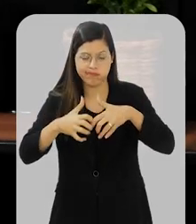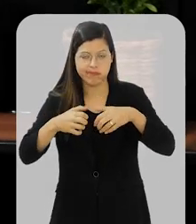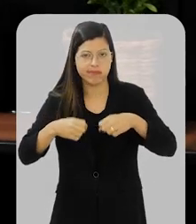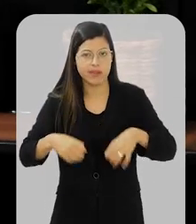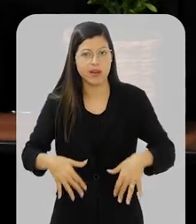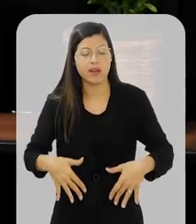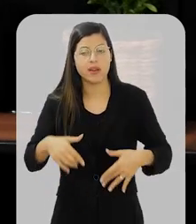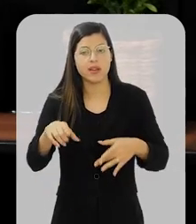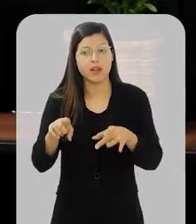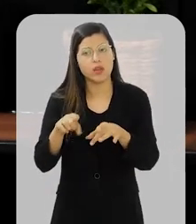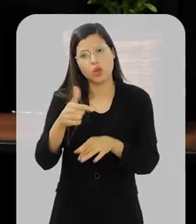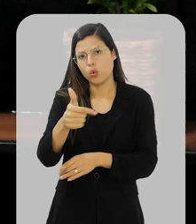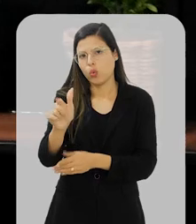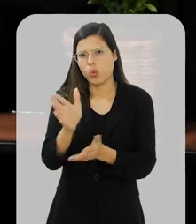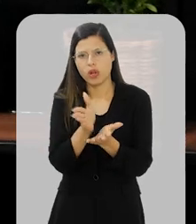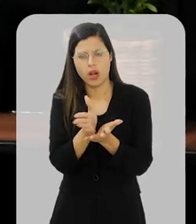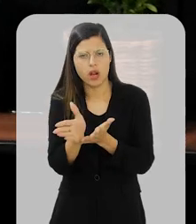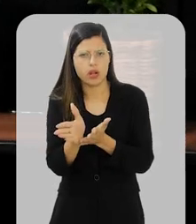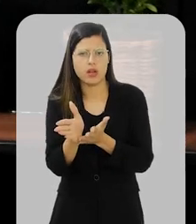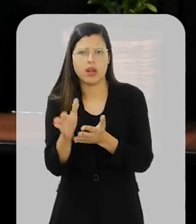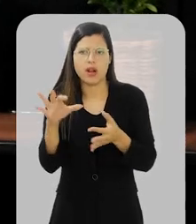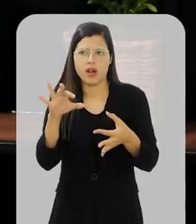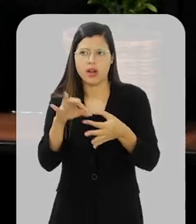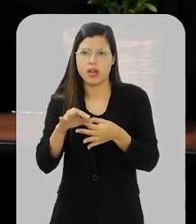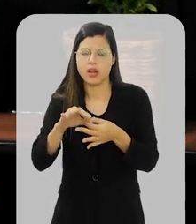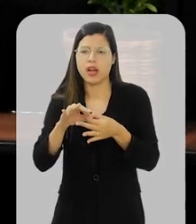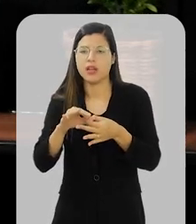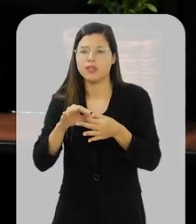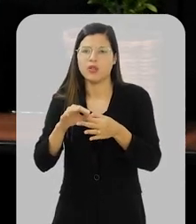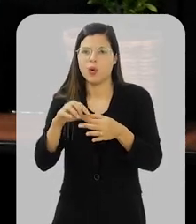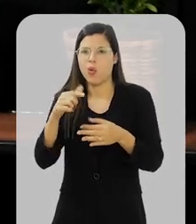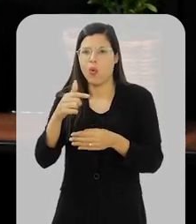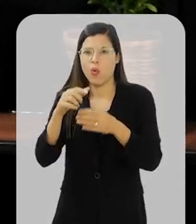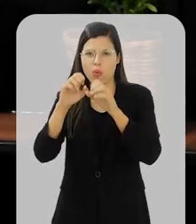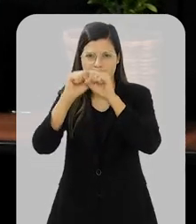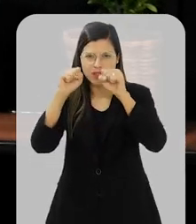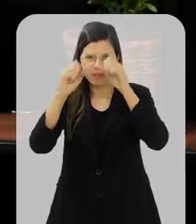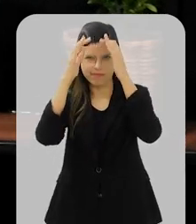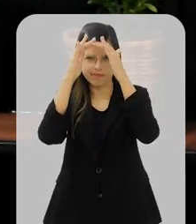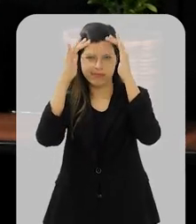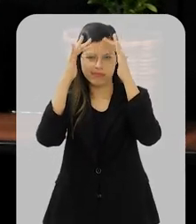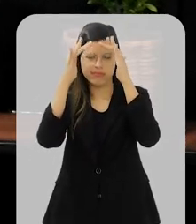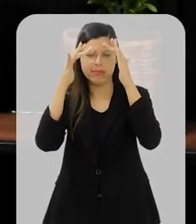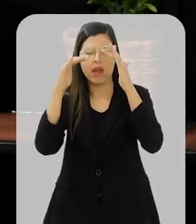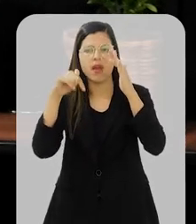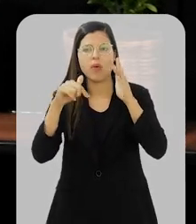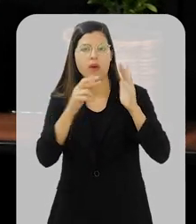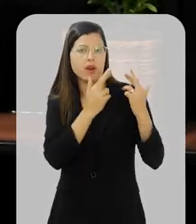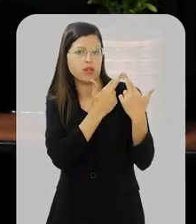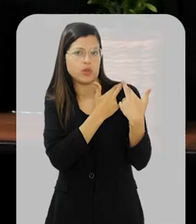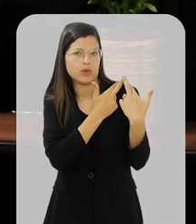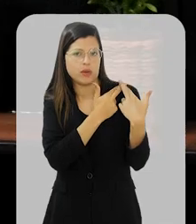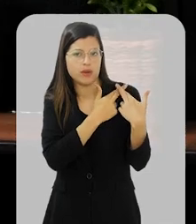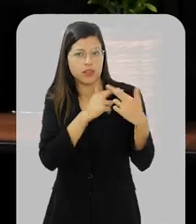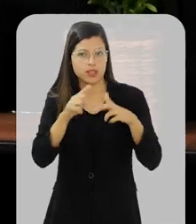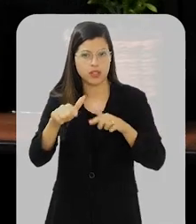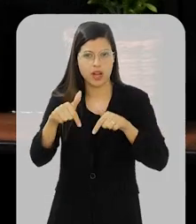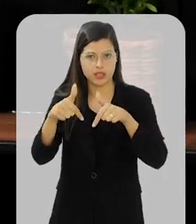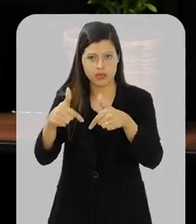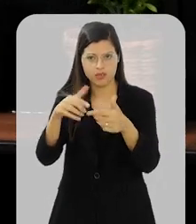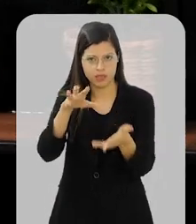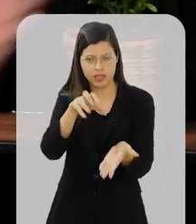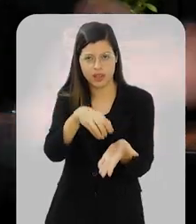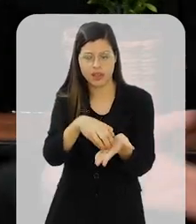mais as alterações associadas com o sistema nervoso central, né? E aí eu fico na responsabilidade das ações